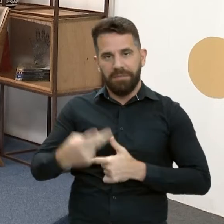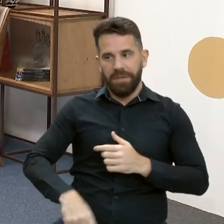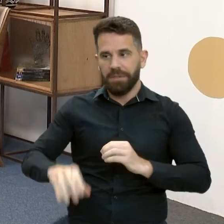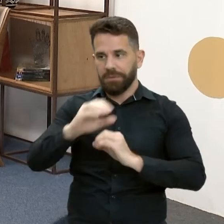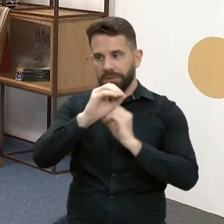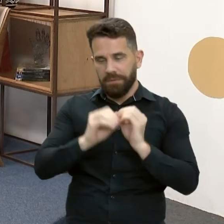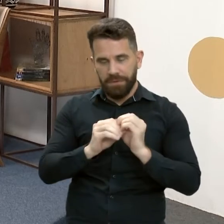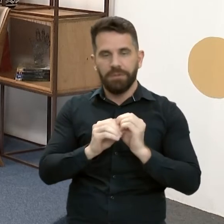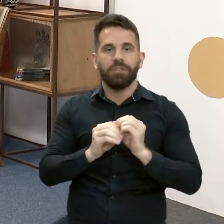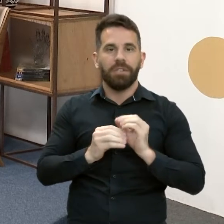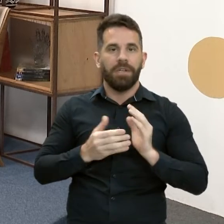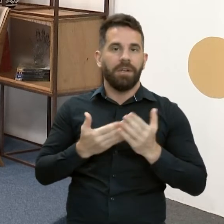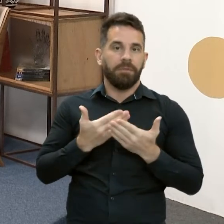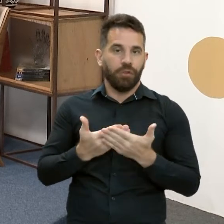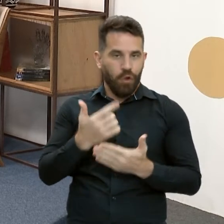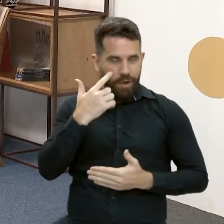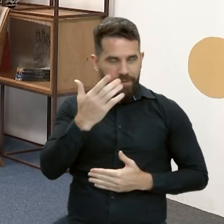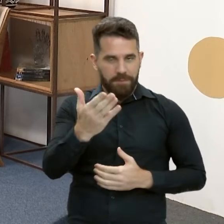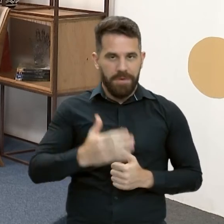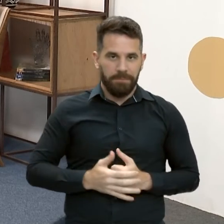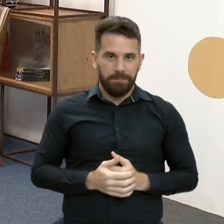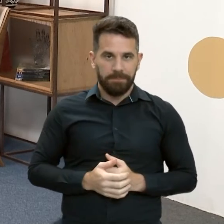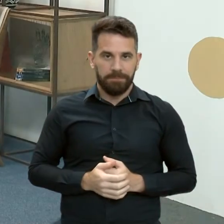Cultura Corporal. Confere aí.